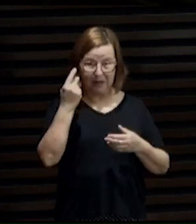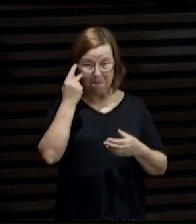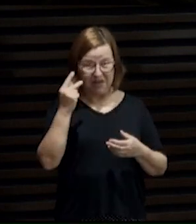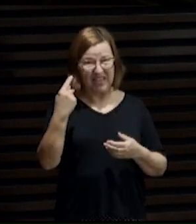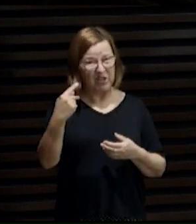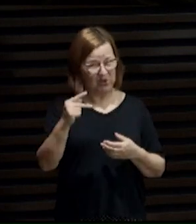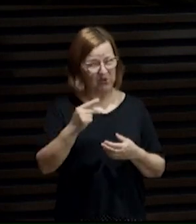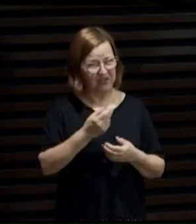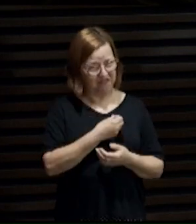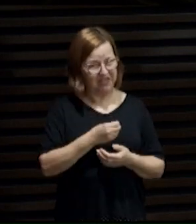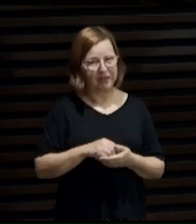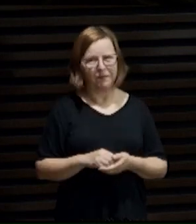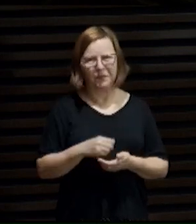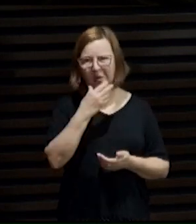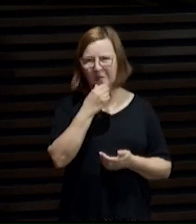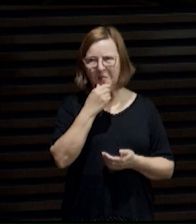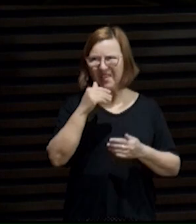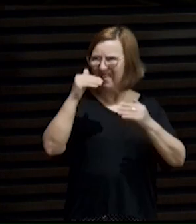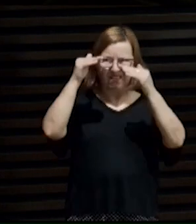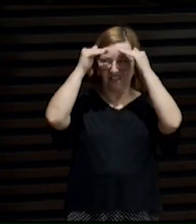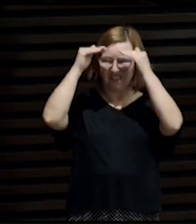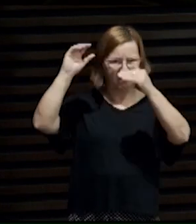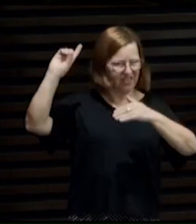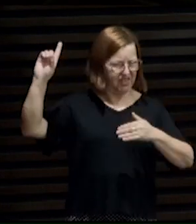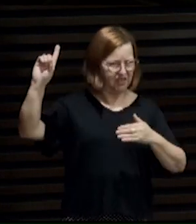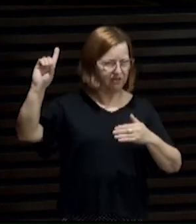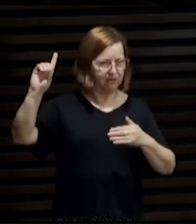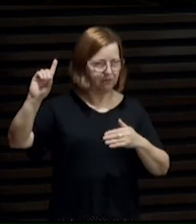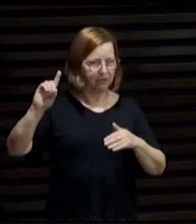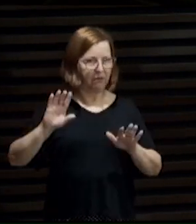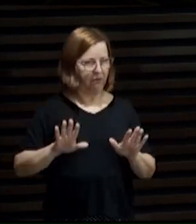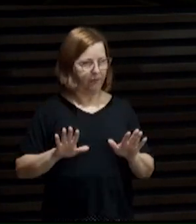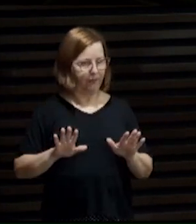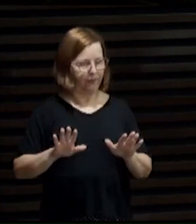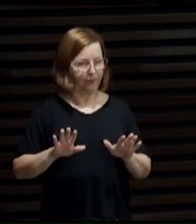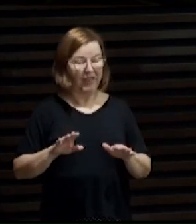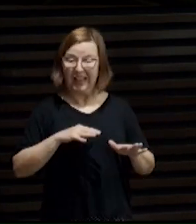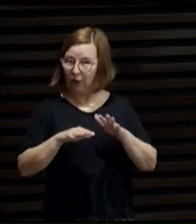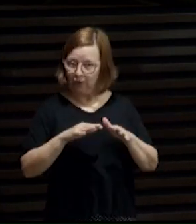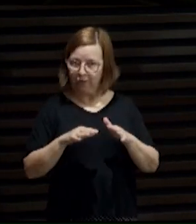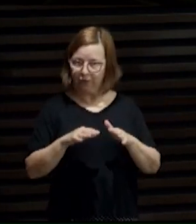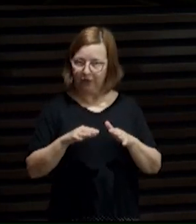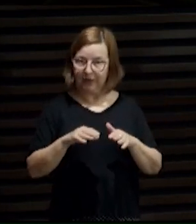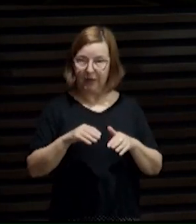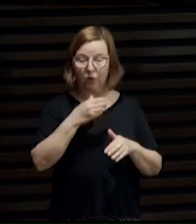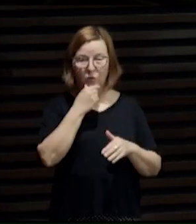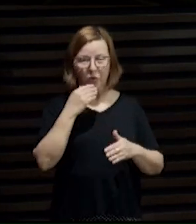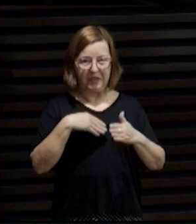Um rapaz que não teme a Deus. E aí, por favor, não confunda ir para a igreja com temer a Deus. São duas coisas